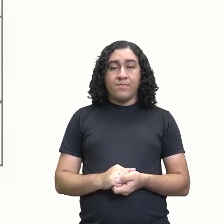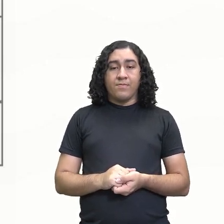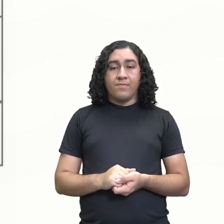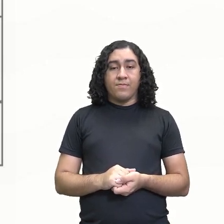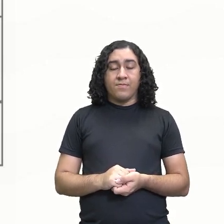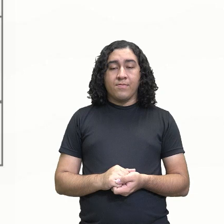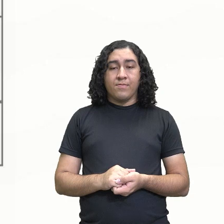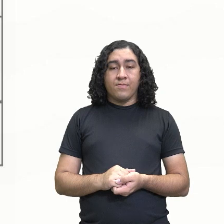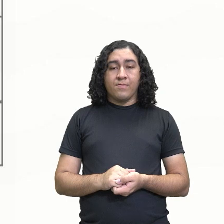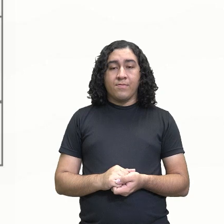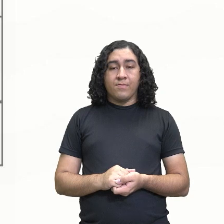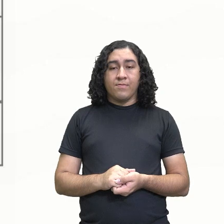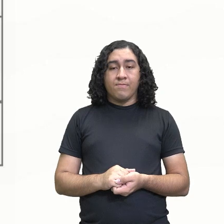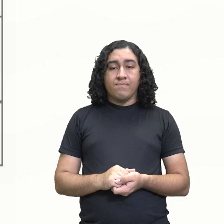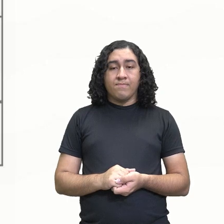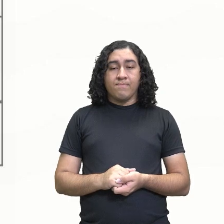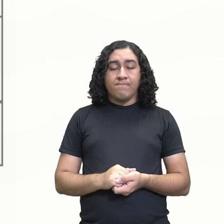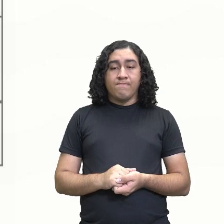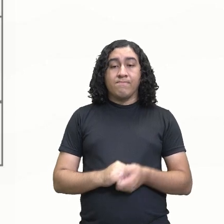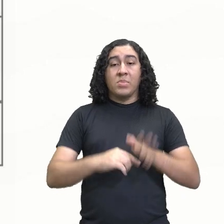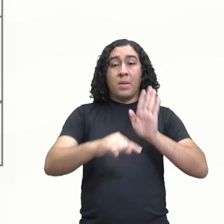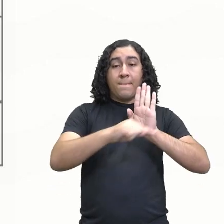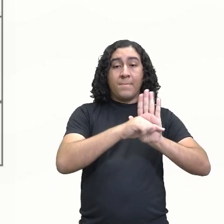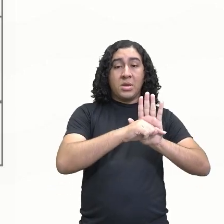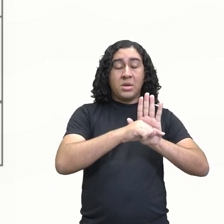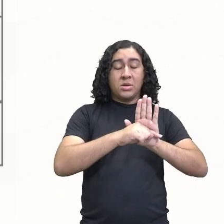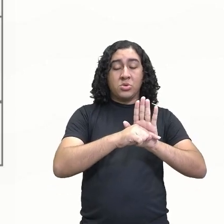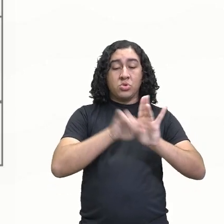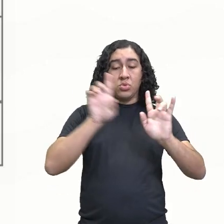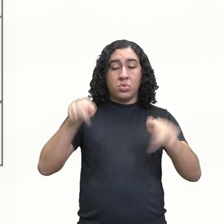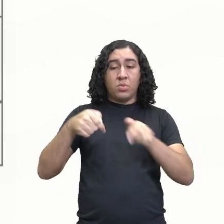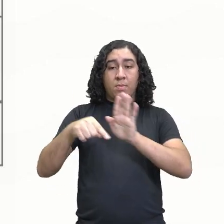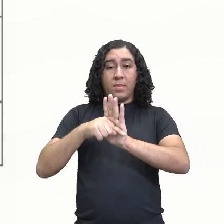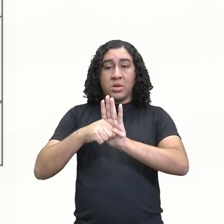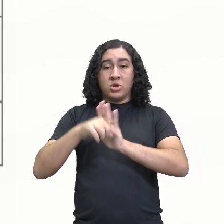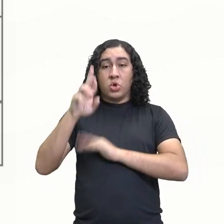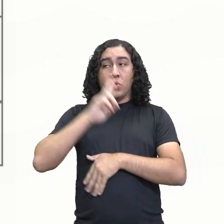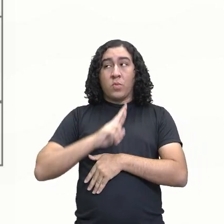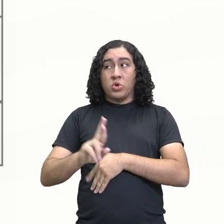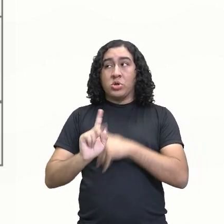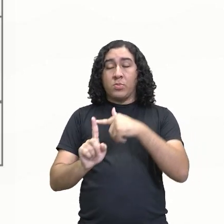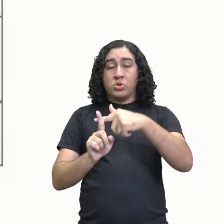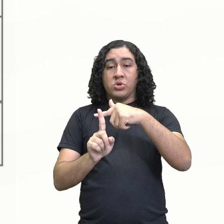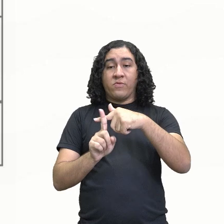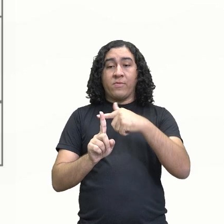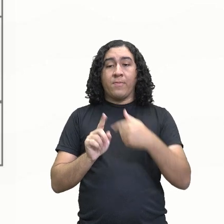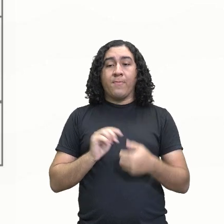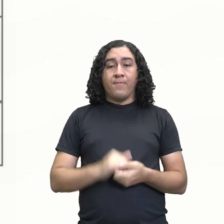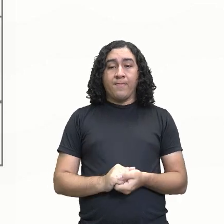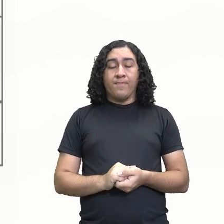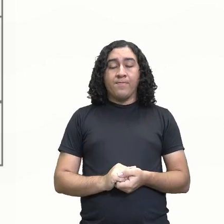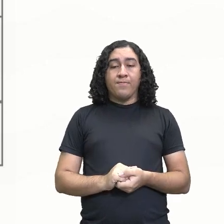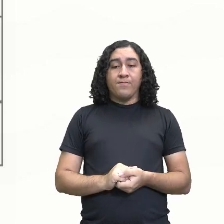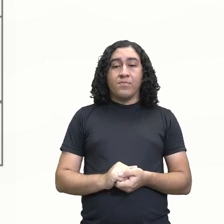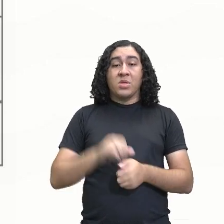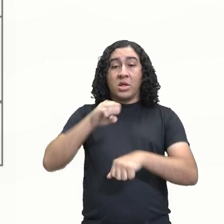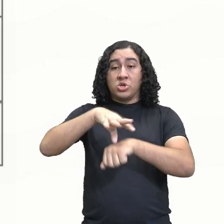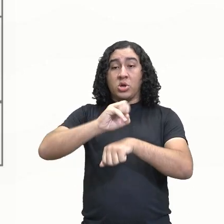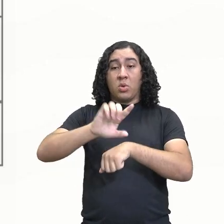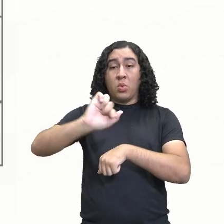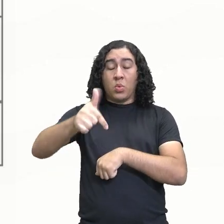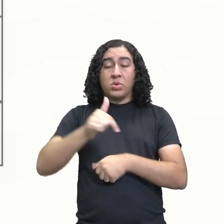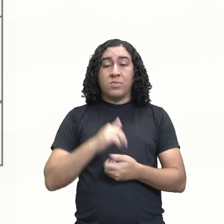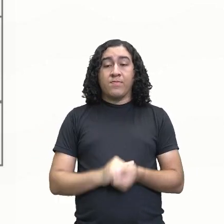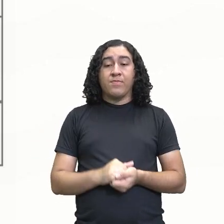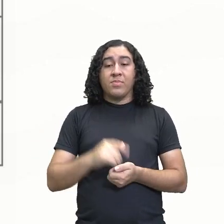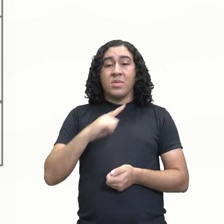que, menos com menos, resultado positivo. Ou então, outra dica aí, apareceu o sinal